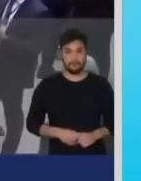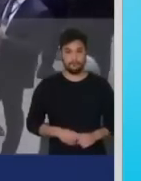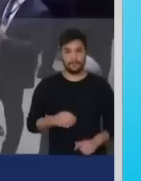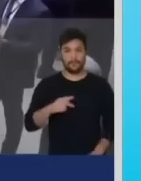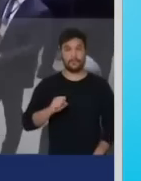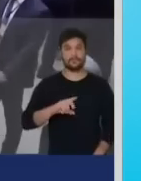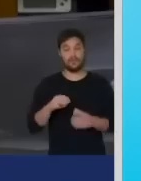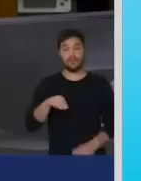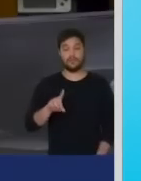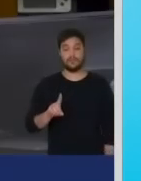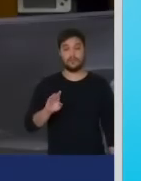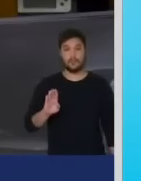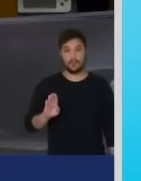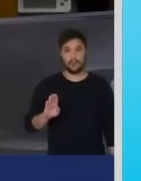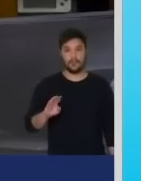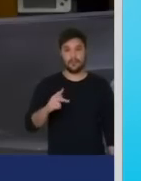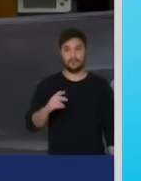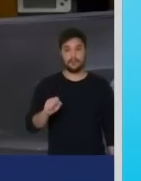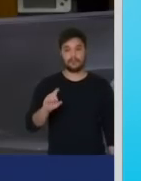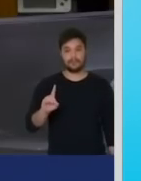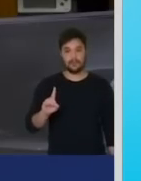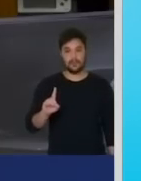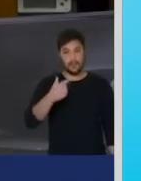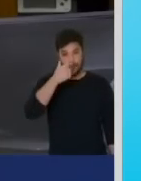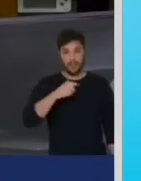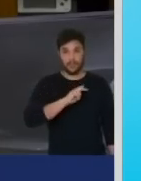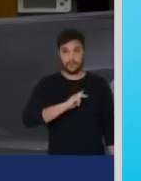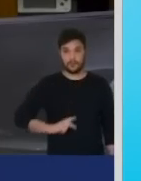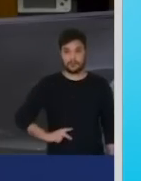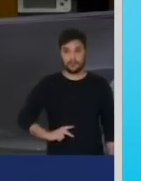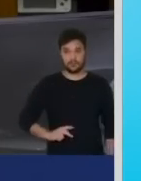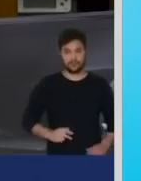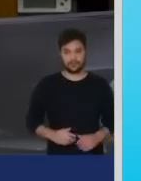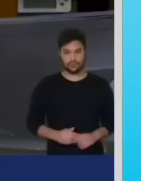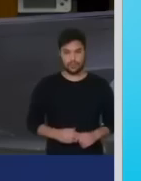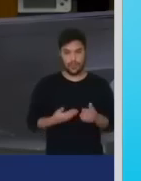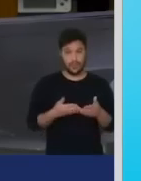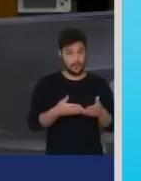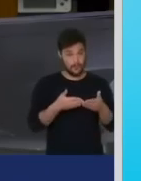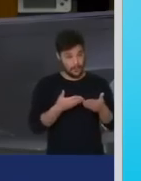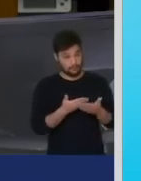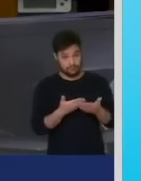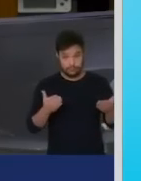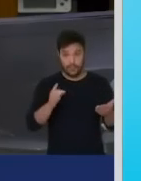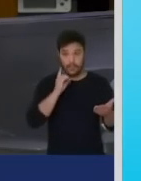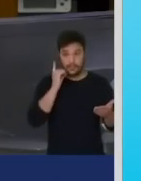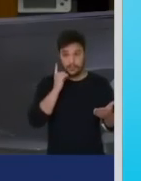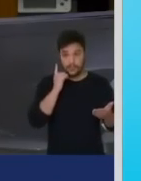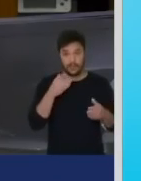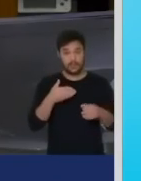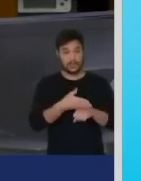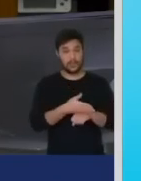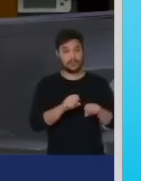médicas por habitantes do mundo esse é o dinheiro que abastece a corrupção Este é o dinheiro